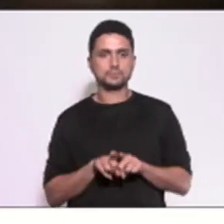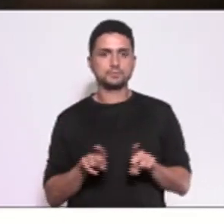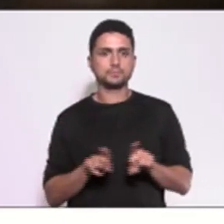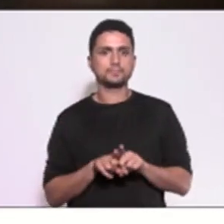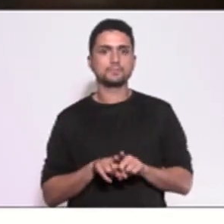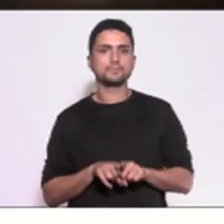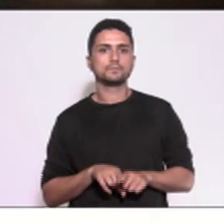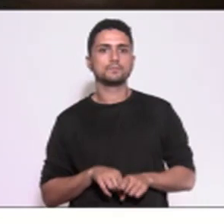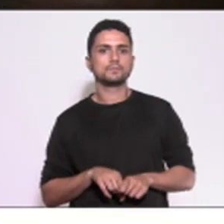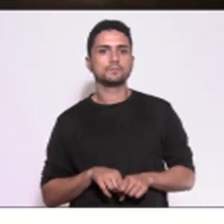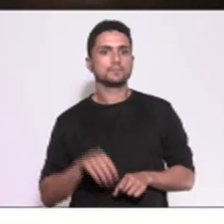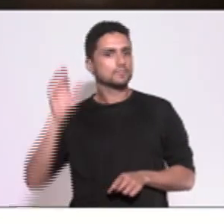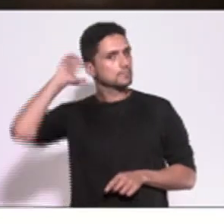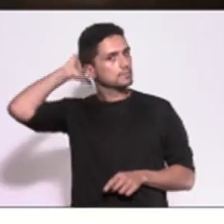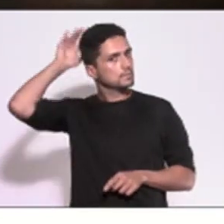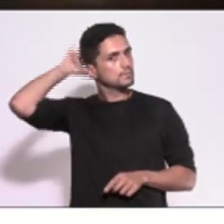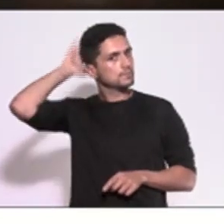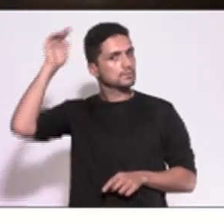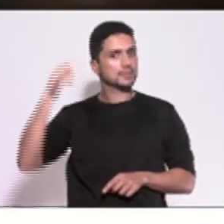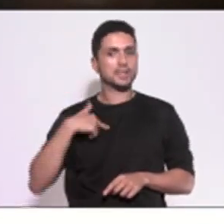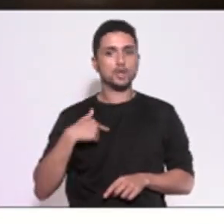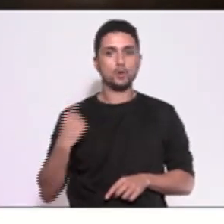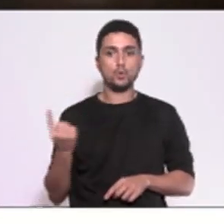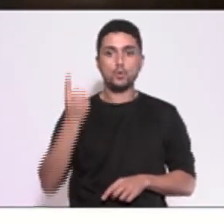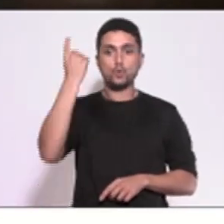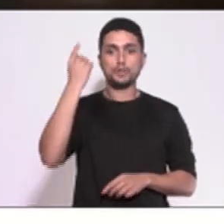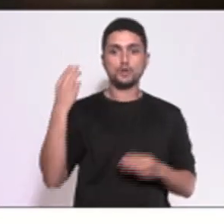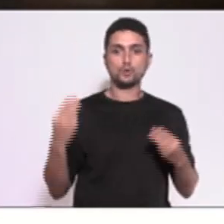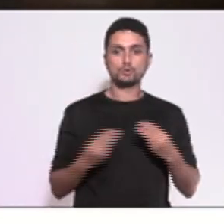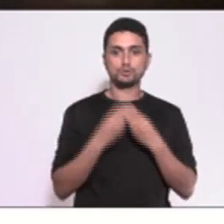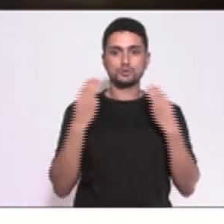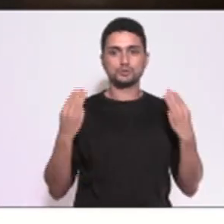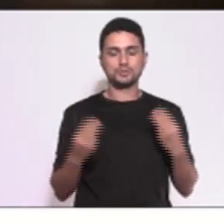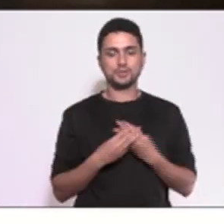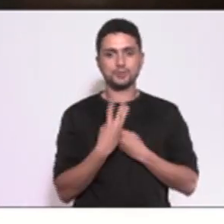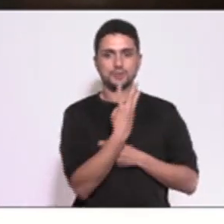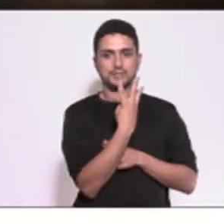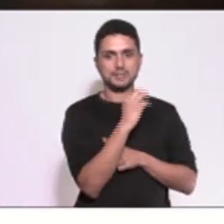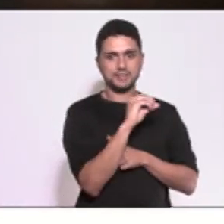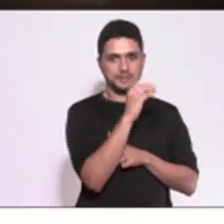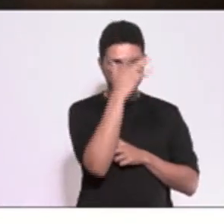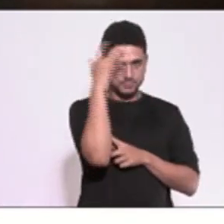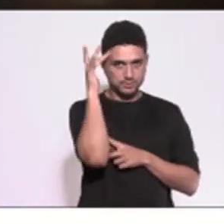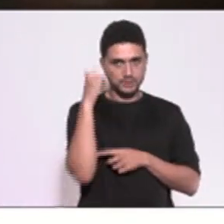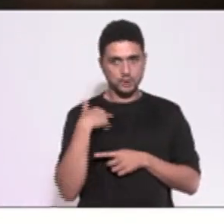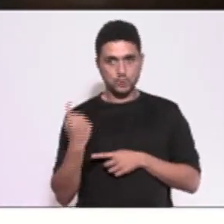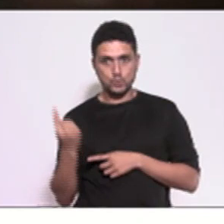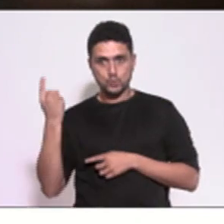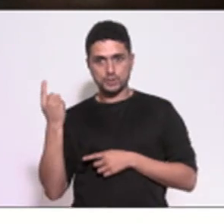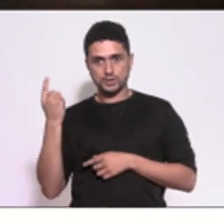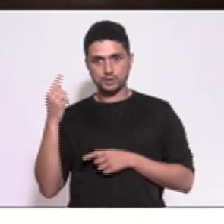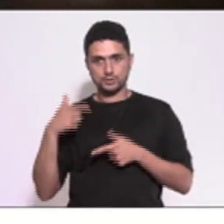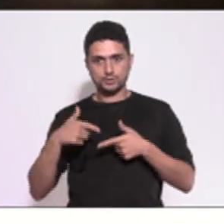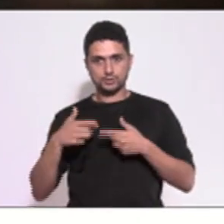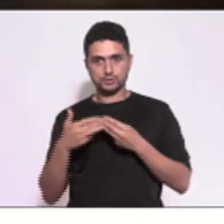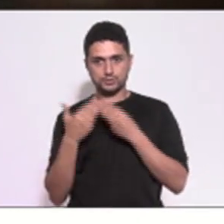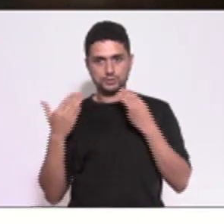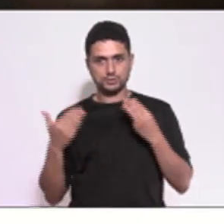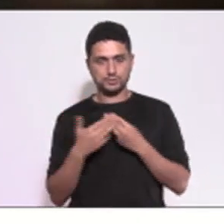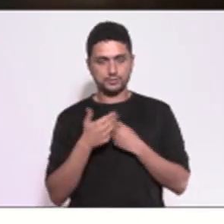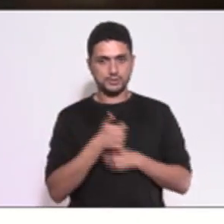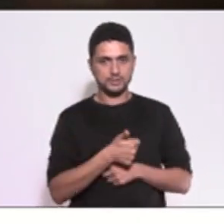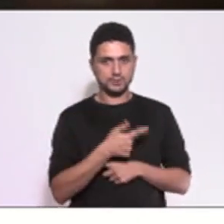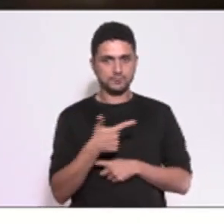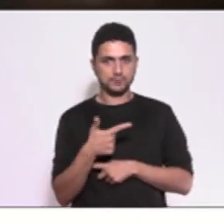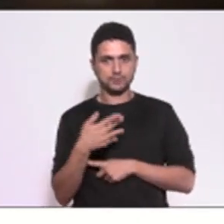ser o único judeu entre esses 30 e o único judeu que em 124